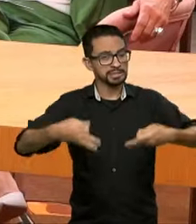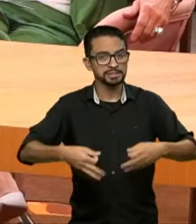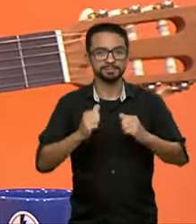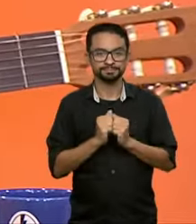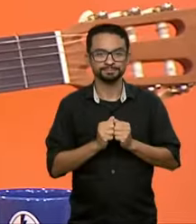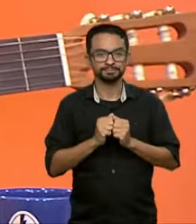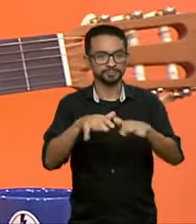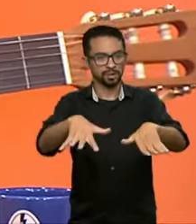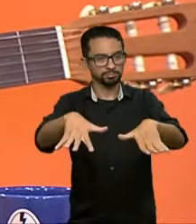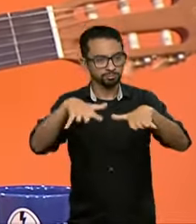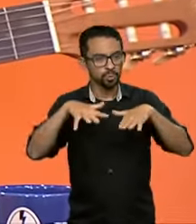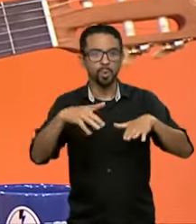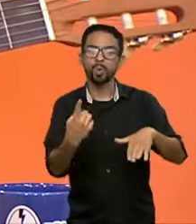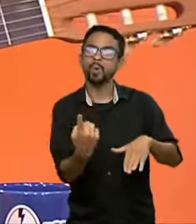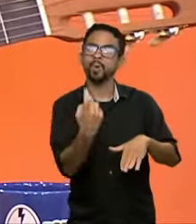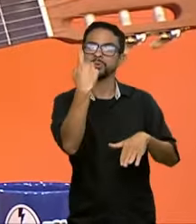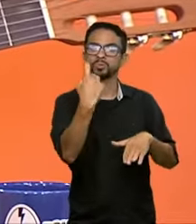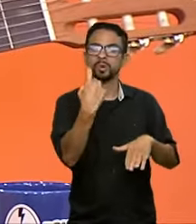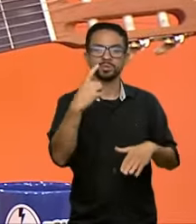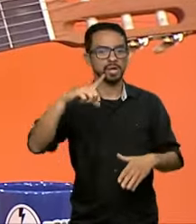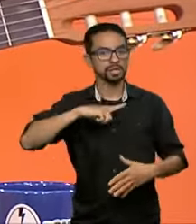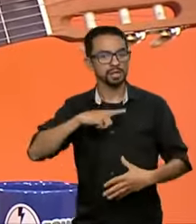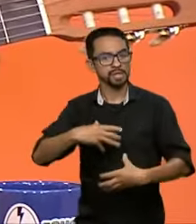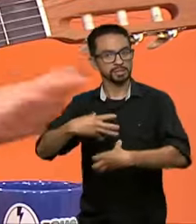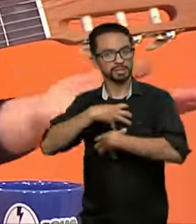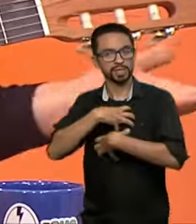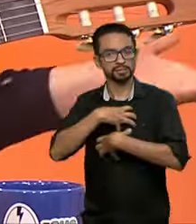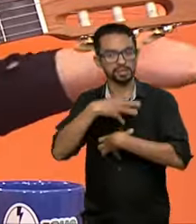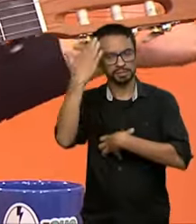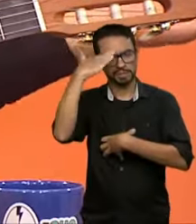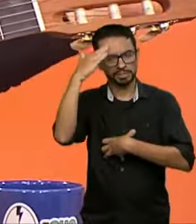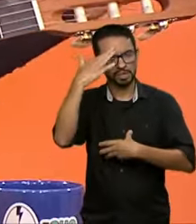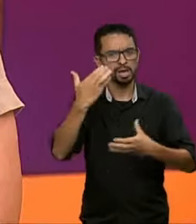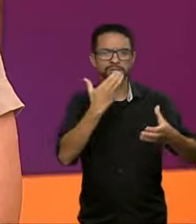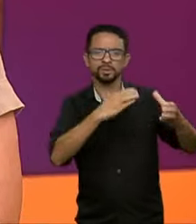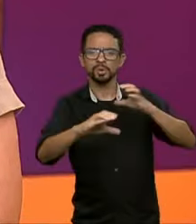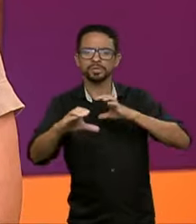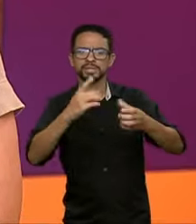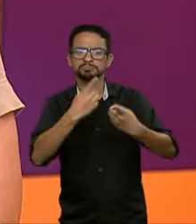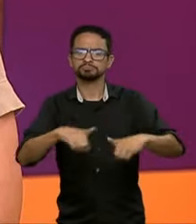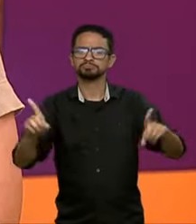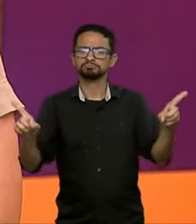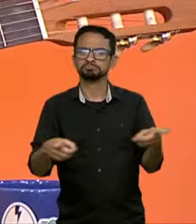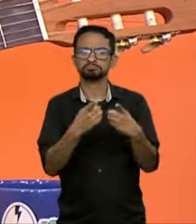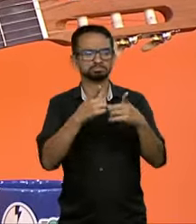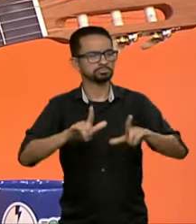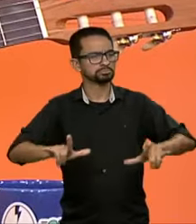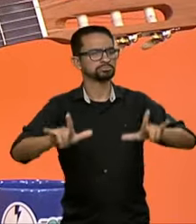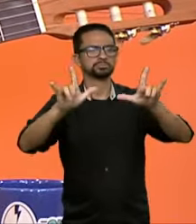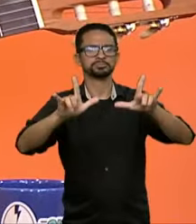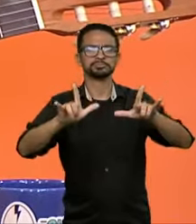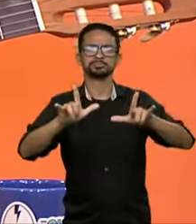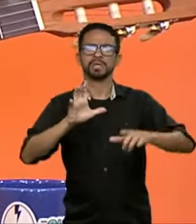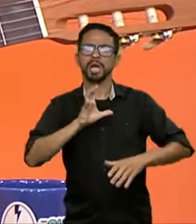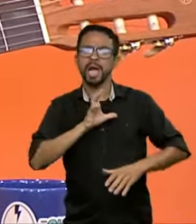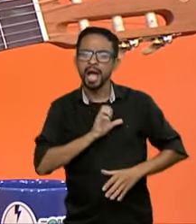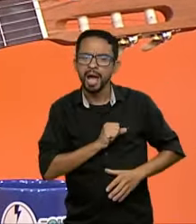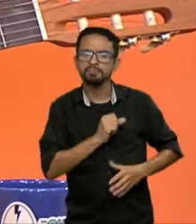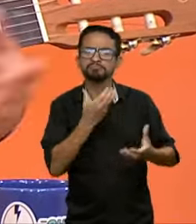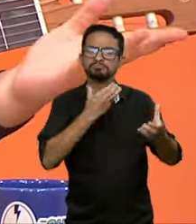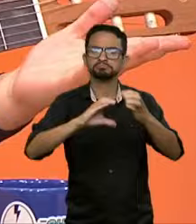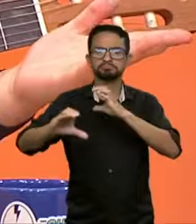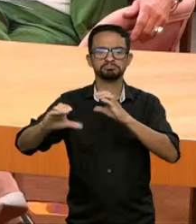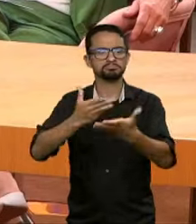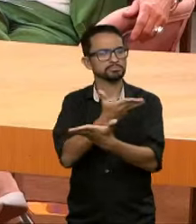plateia é única, cada dia de um jeito. E são músicas, canções que eu amo, que eu adoro cantar, enfim, que eu espero